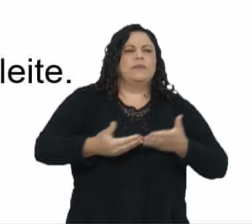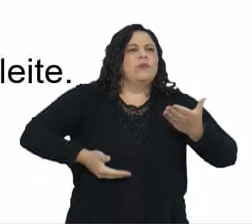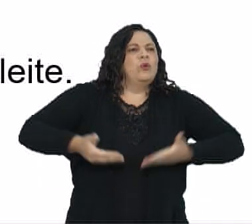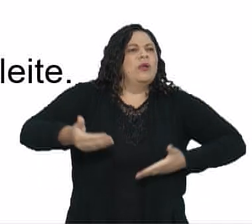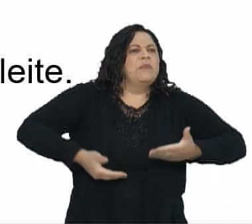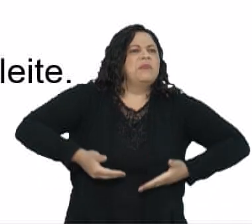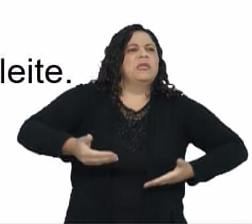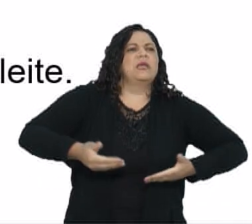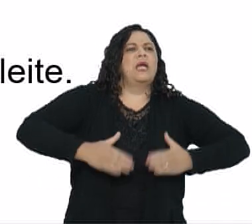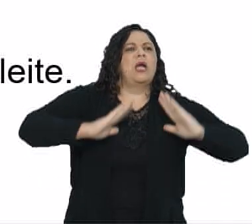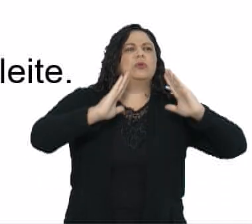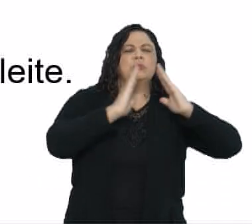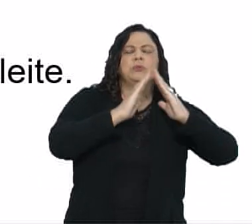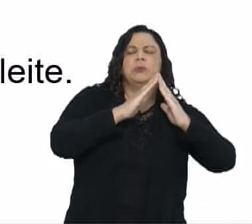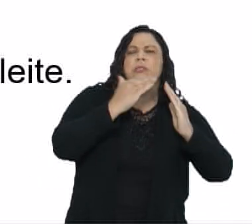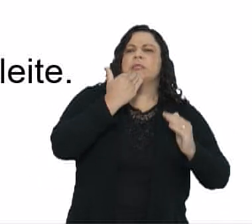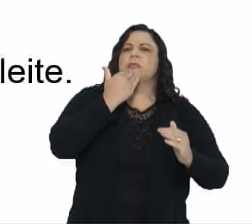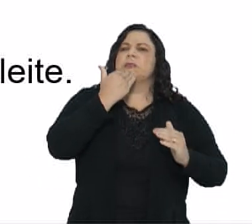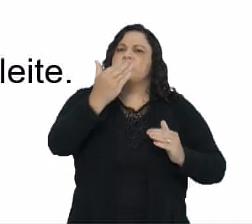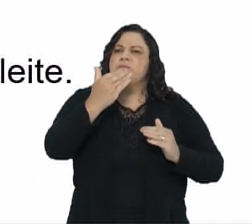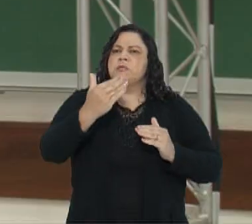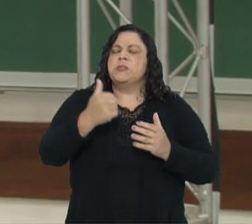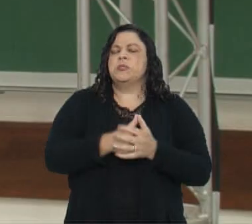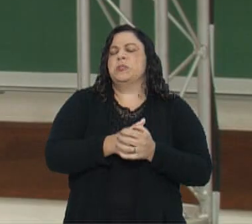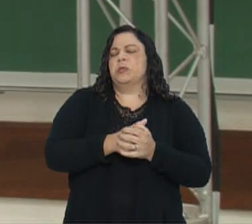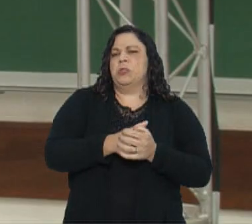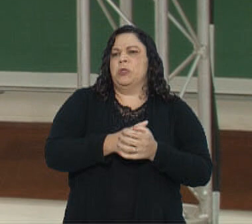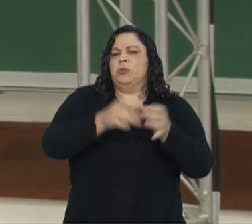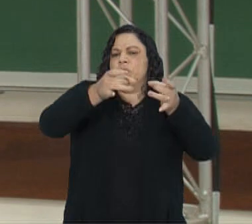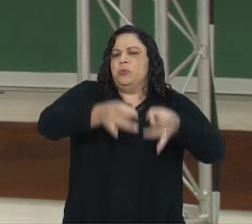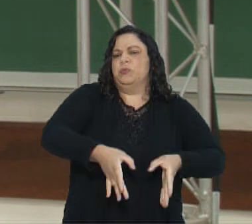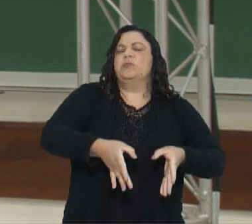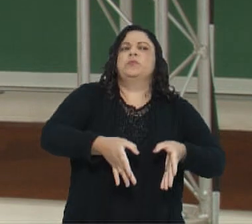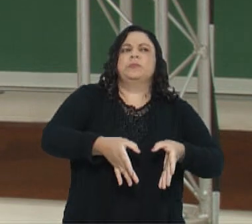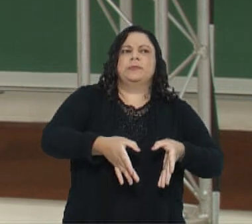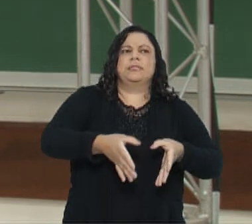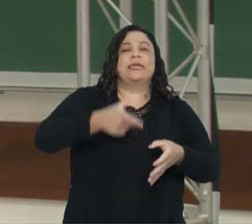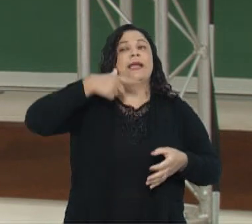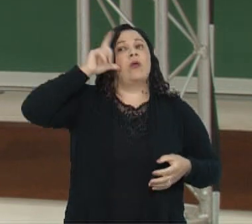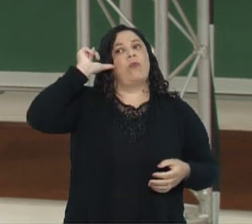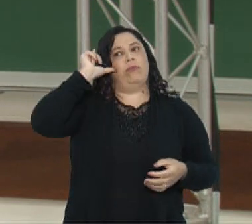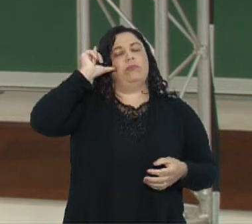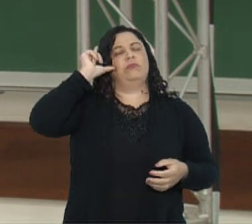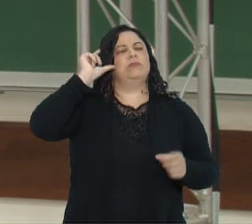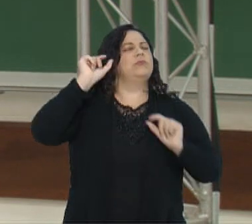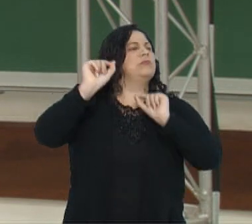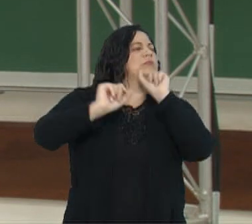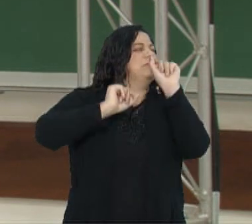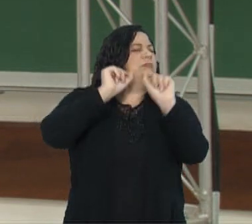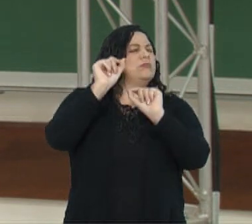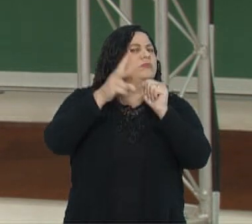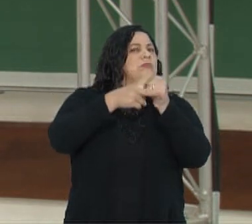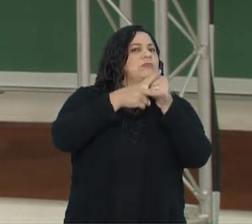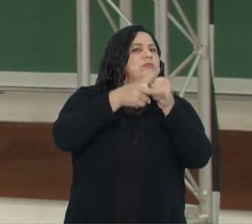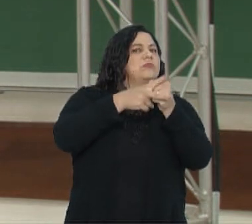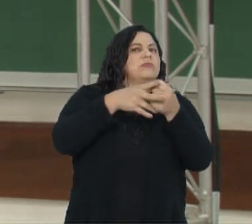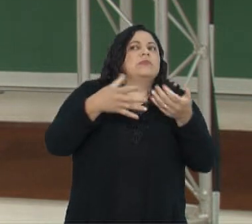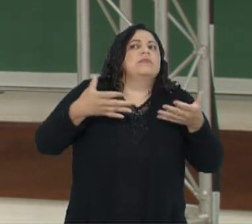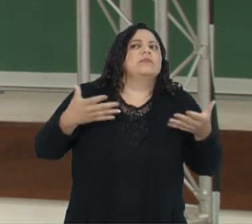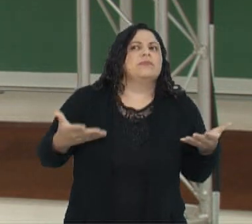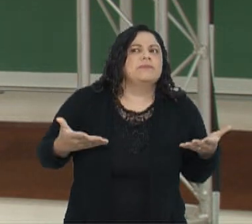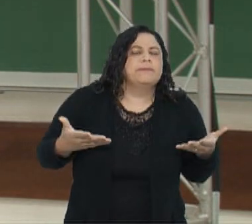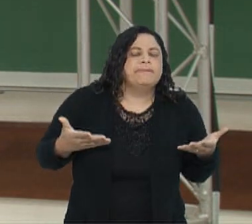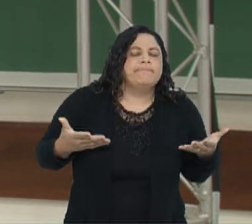pediu demissão ontem. Eu só preciso localizar o meu verbo para fazer a pergunta para ele, para não fazer a pergunta